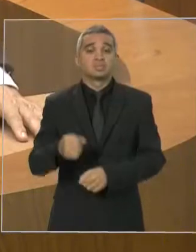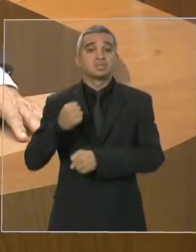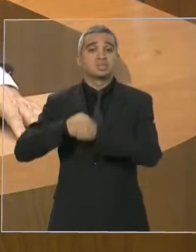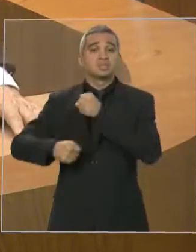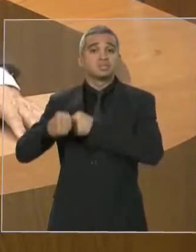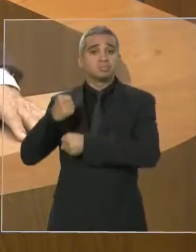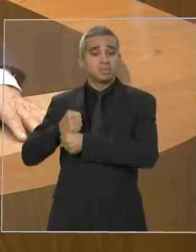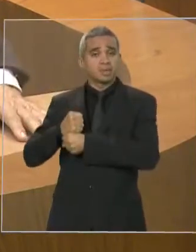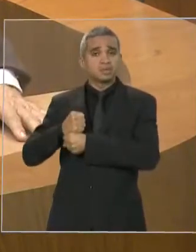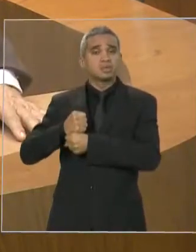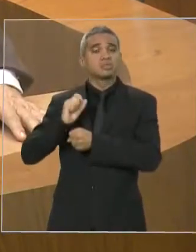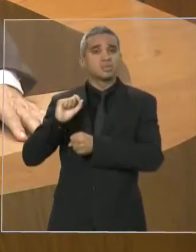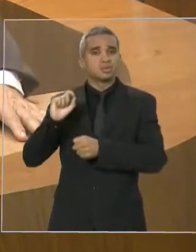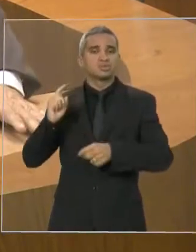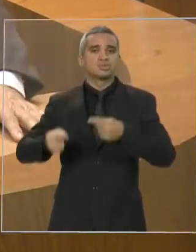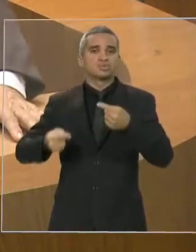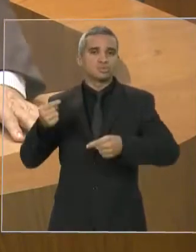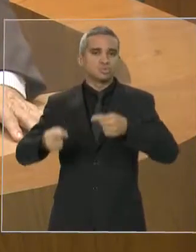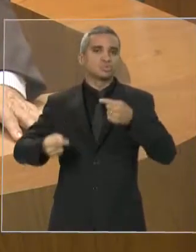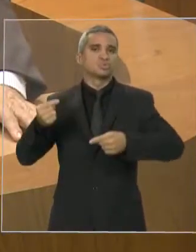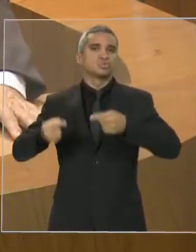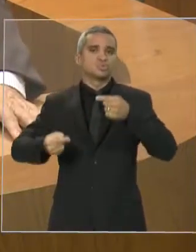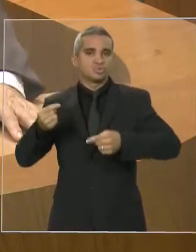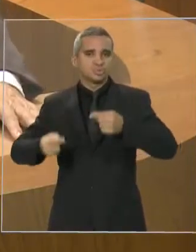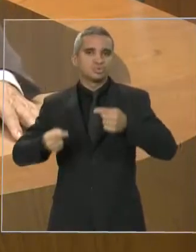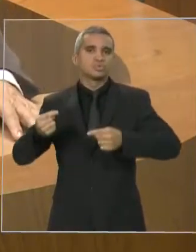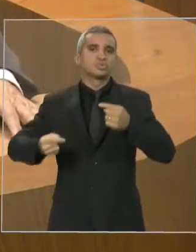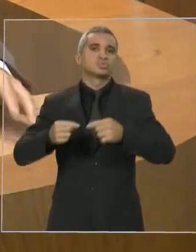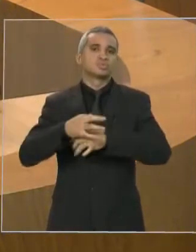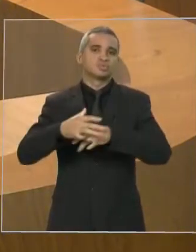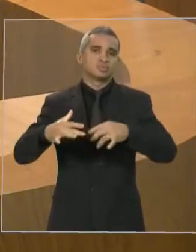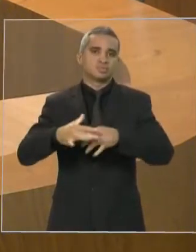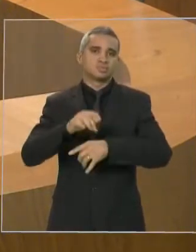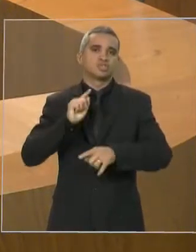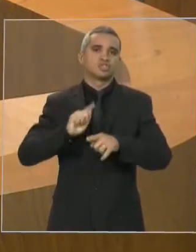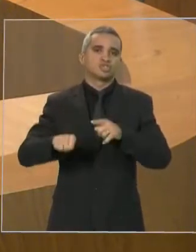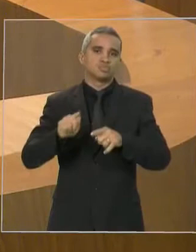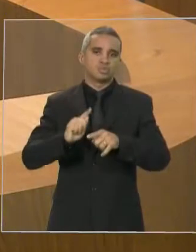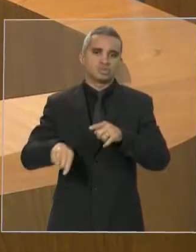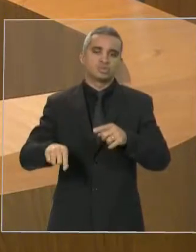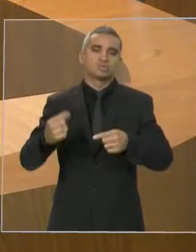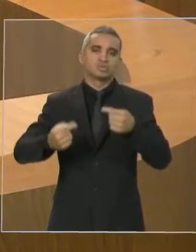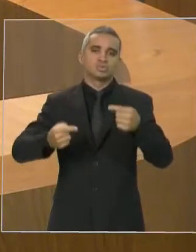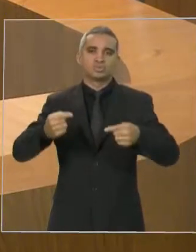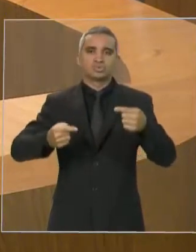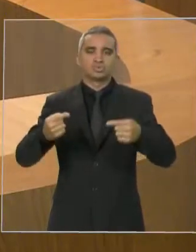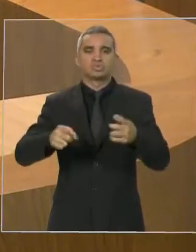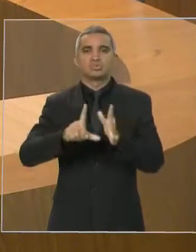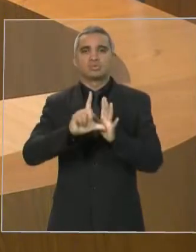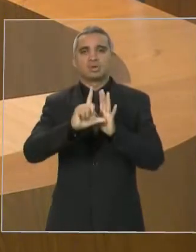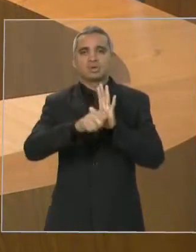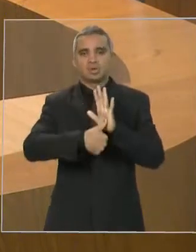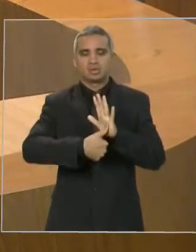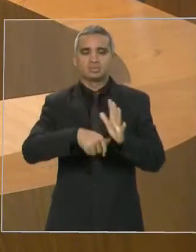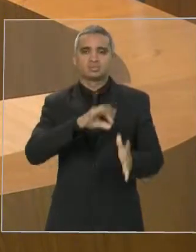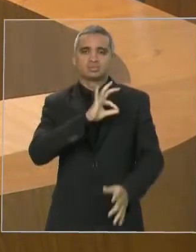essa discussão na cidade de Pinheiro do pagamento dos trabalhadores, deputado